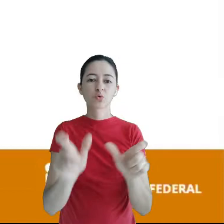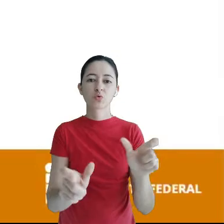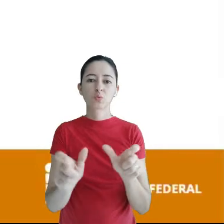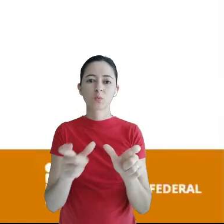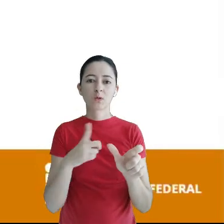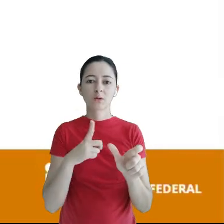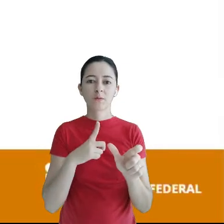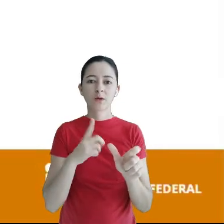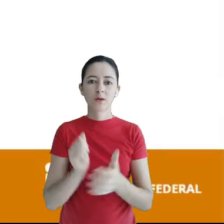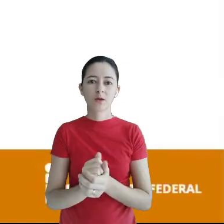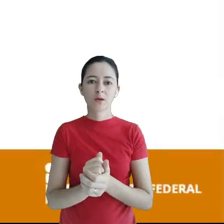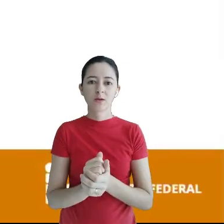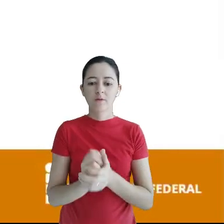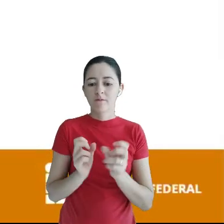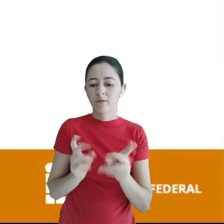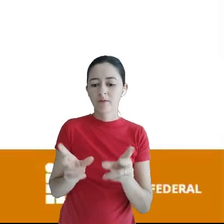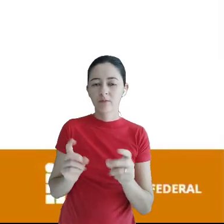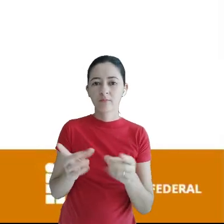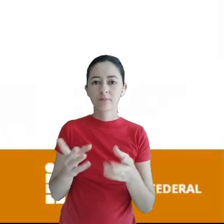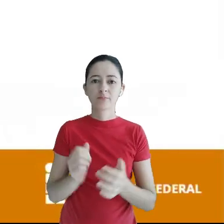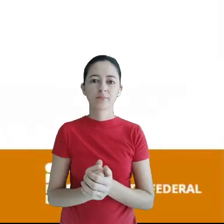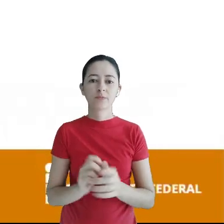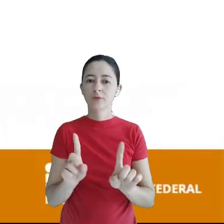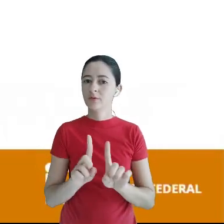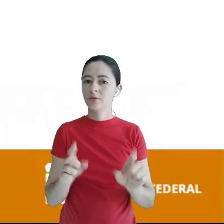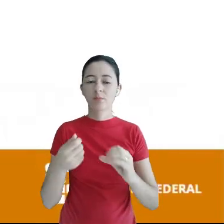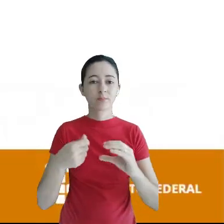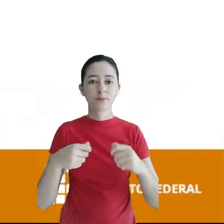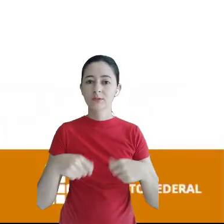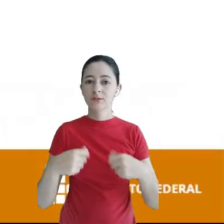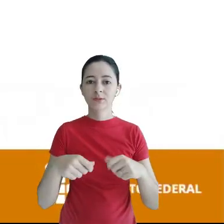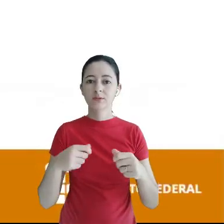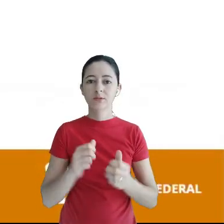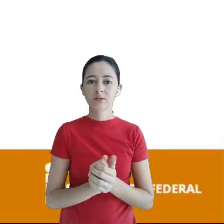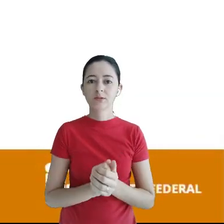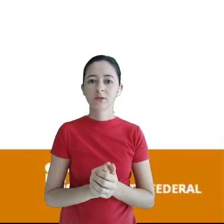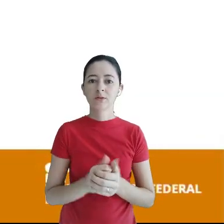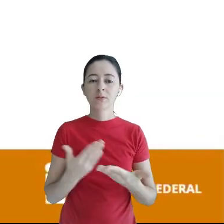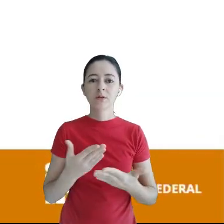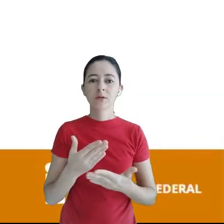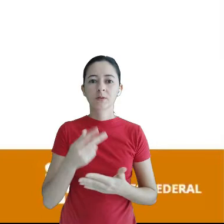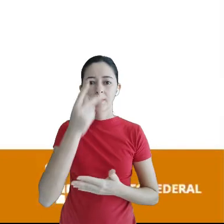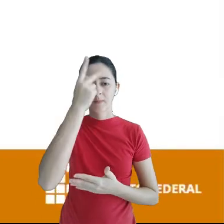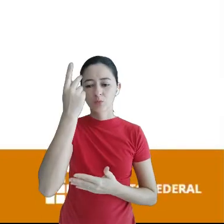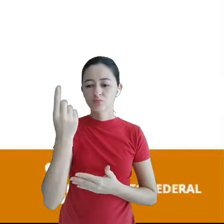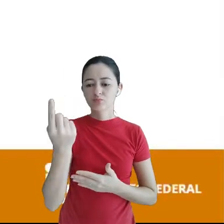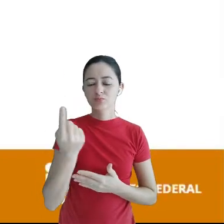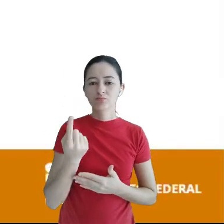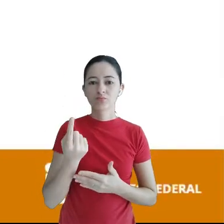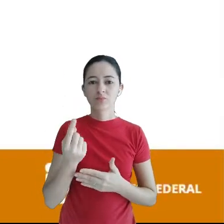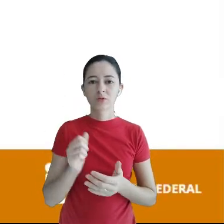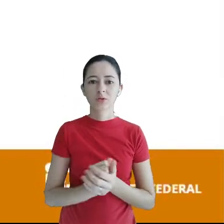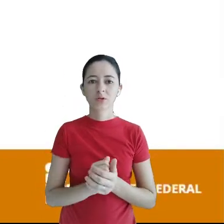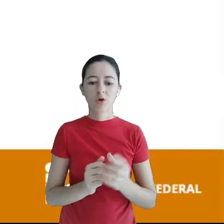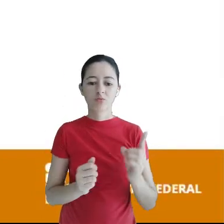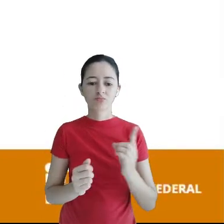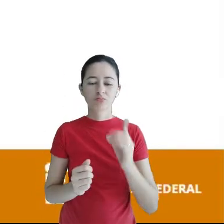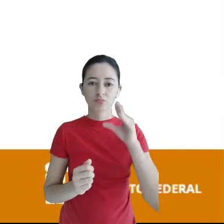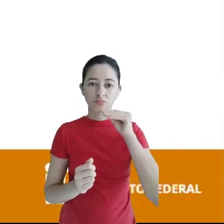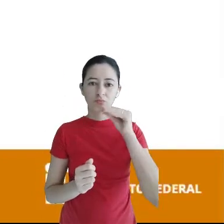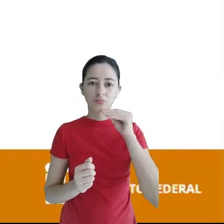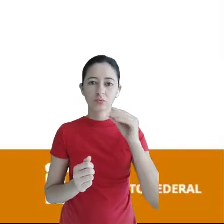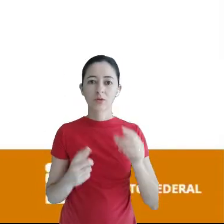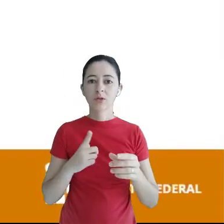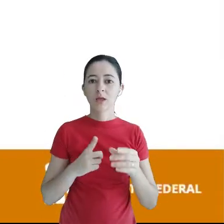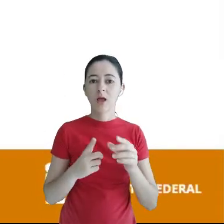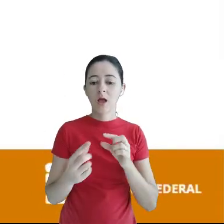Ele precisa de característica chamada vendedor João. Não. Não precisa. Cliente e funcionário só se relacionam em um sistema